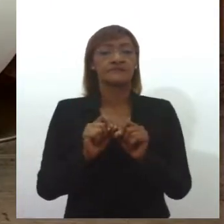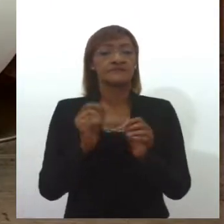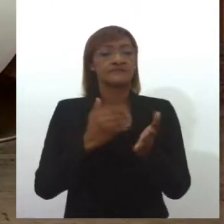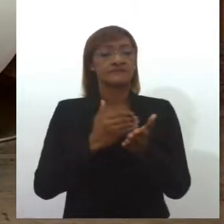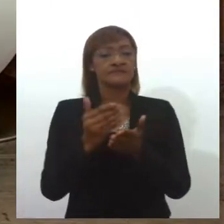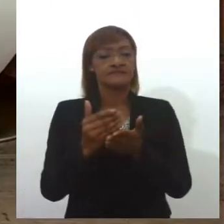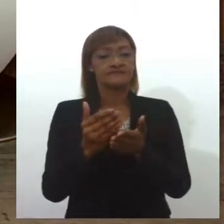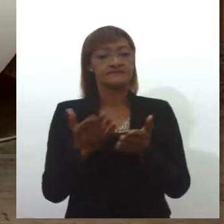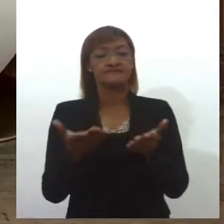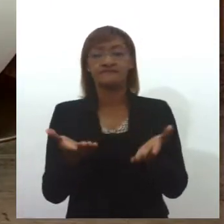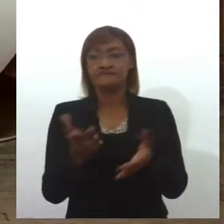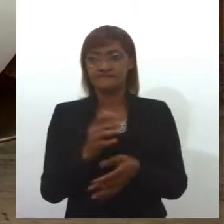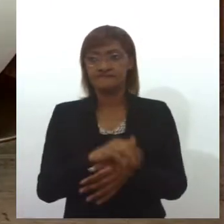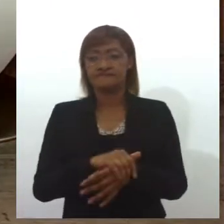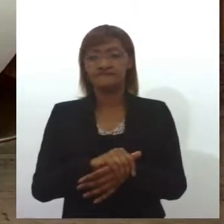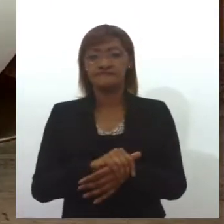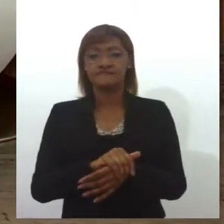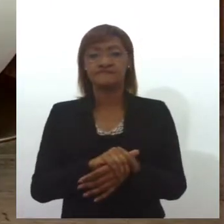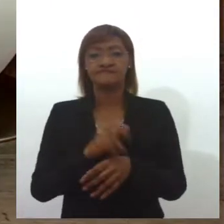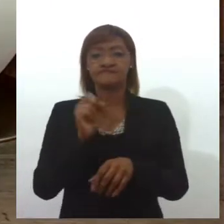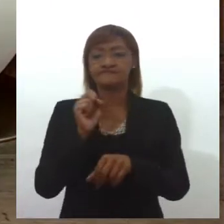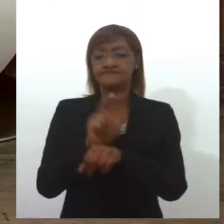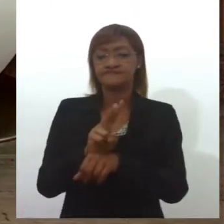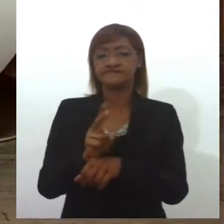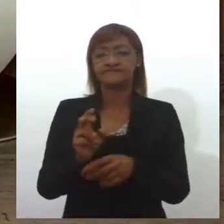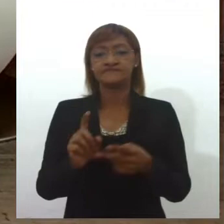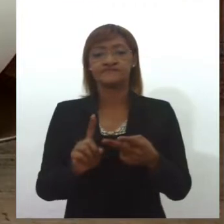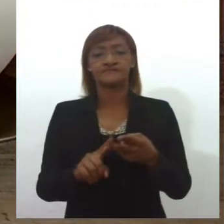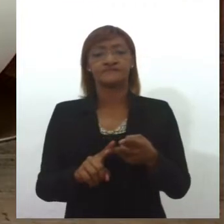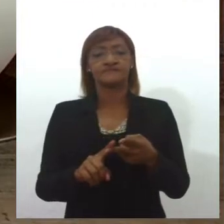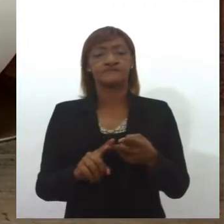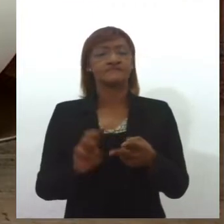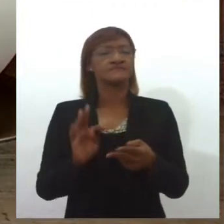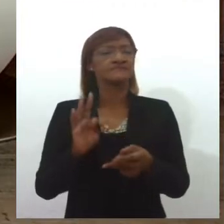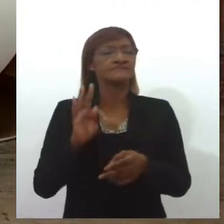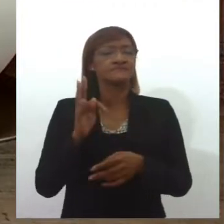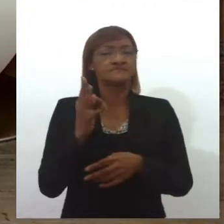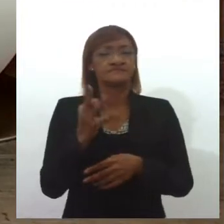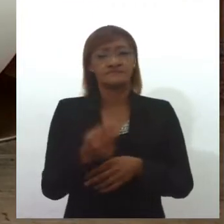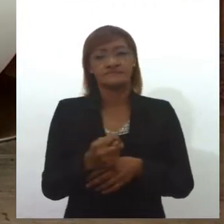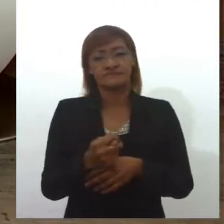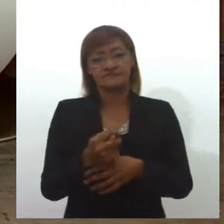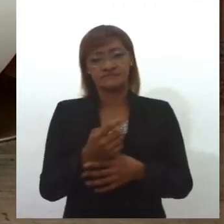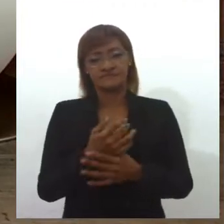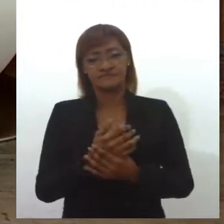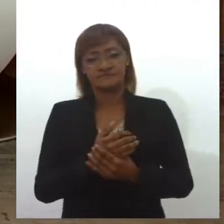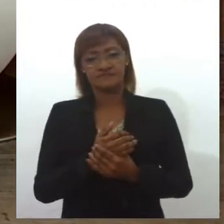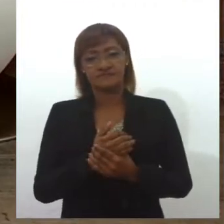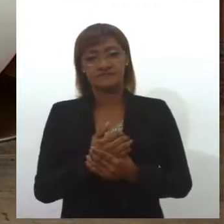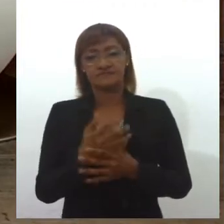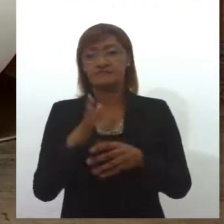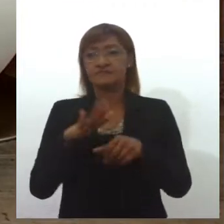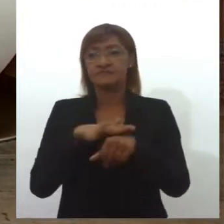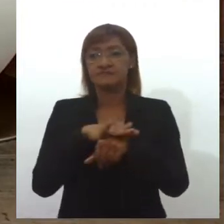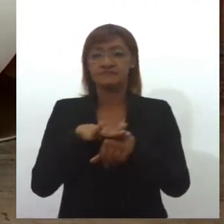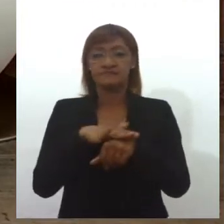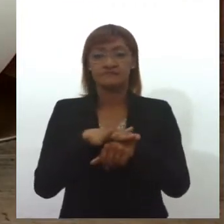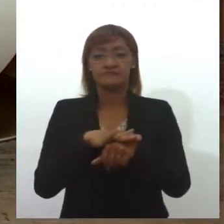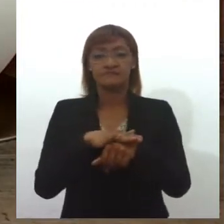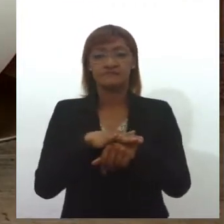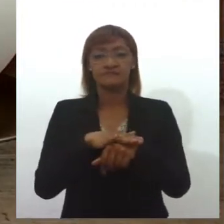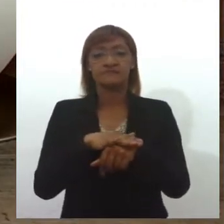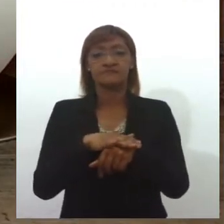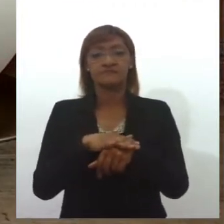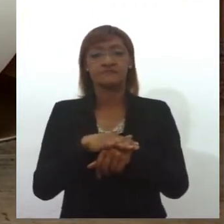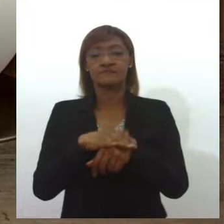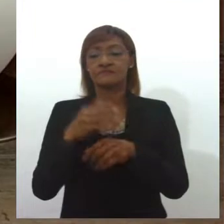mesa, mas vai para o emprego, vai para o crescimento econômico, vai, enfim. Vamos conversar com quem entende do assunto, Sara Medeiros? Sim. Vamos